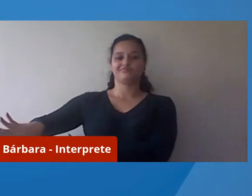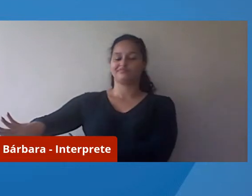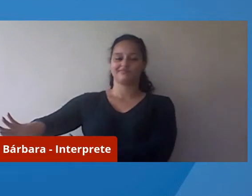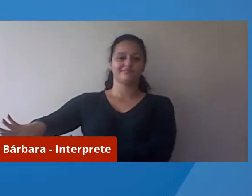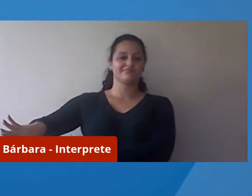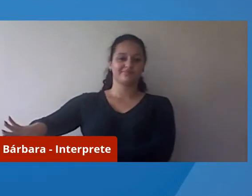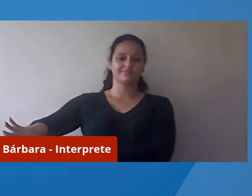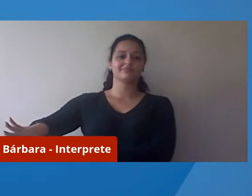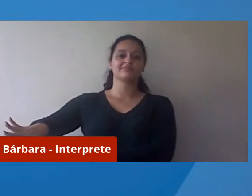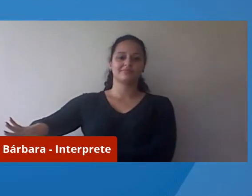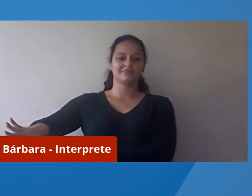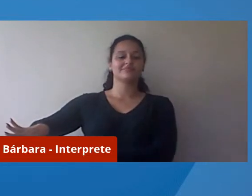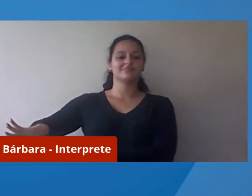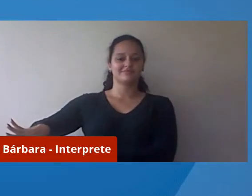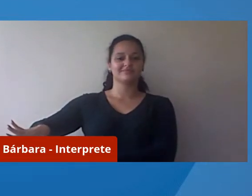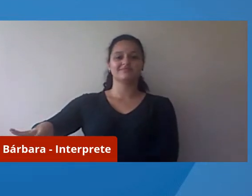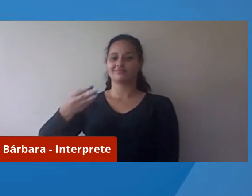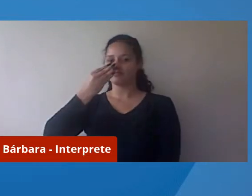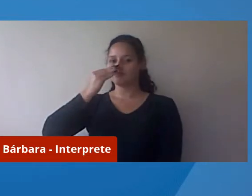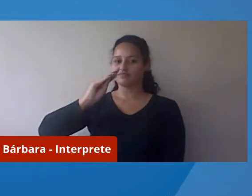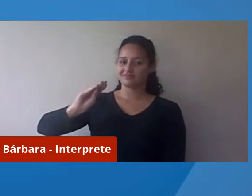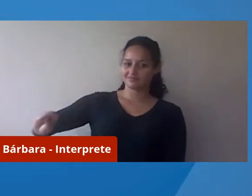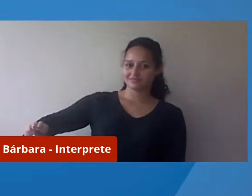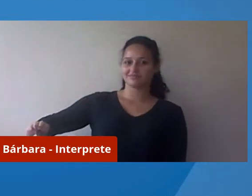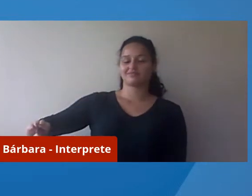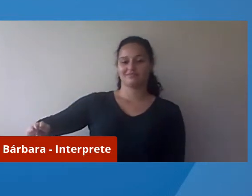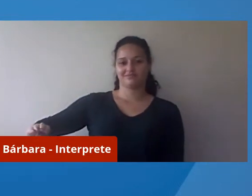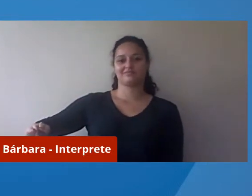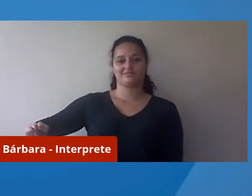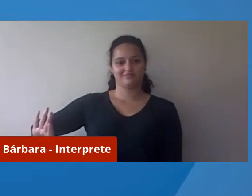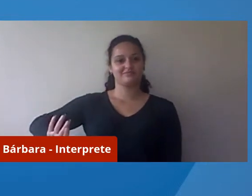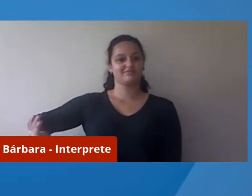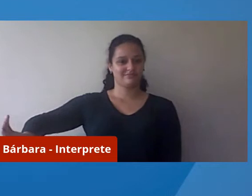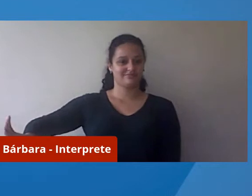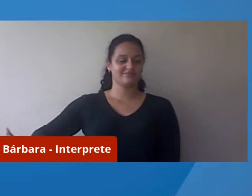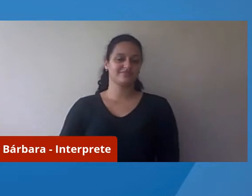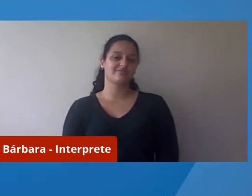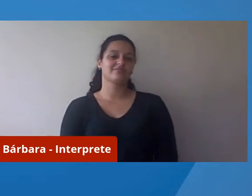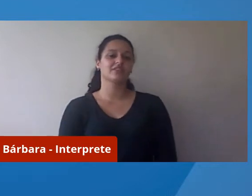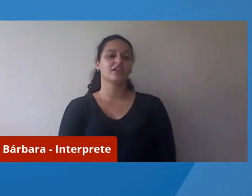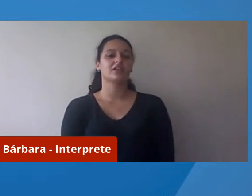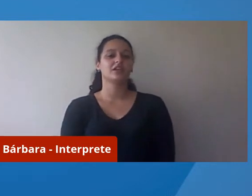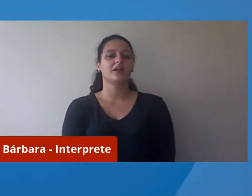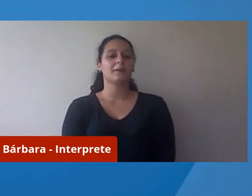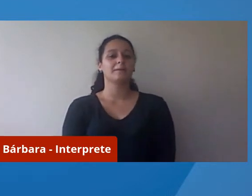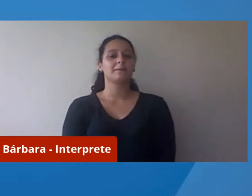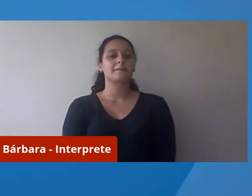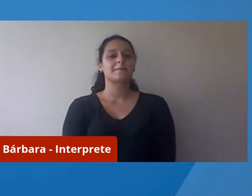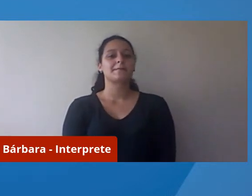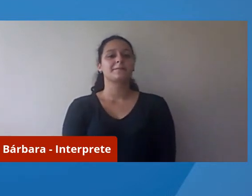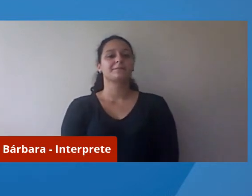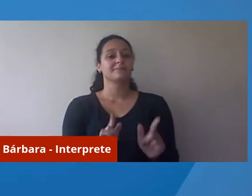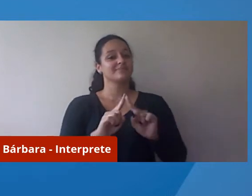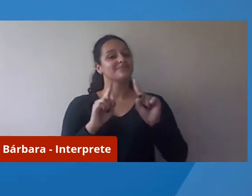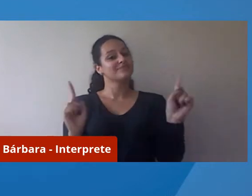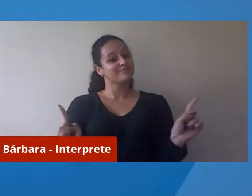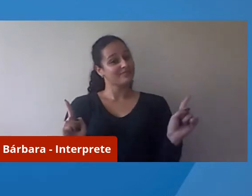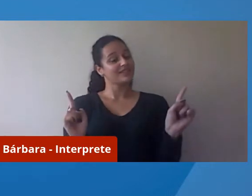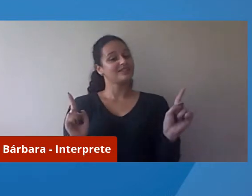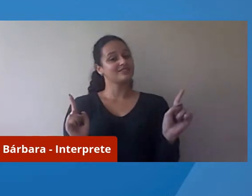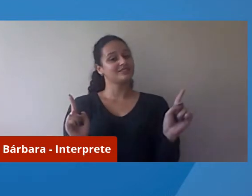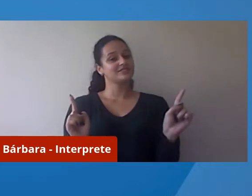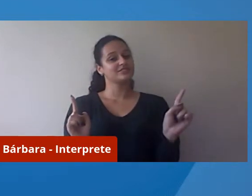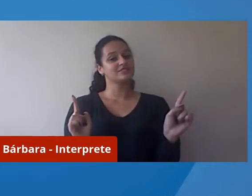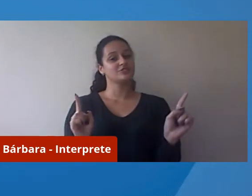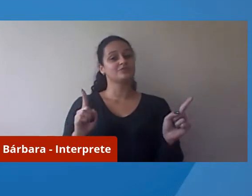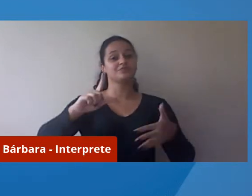que rejeitá-lo, né, criticá-lo e rejeitá-lo. Felizmente, na América Latina, se usa